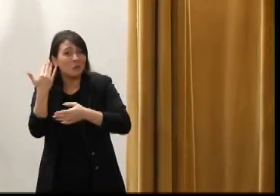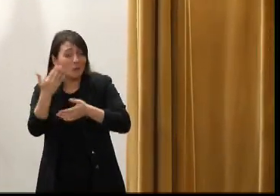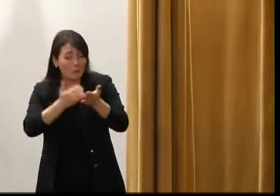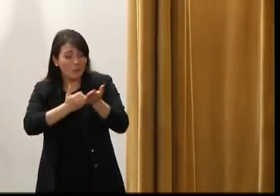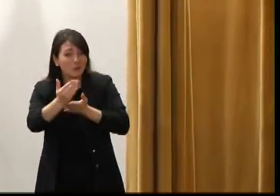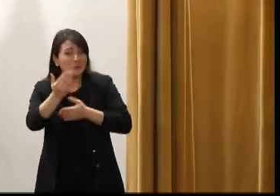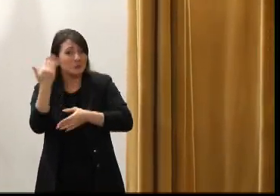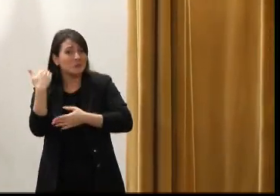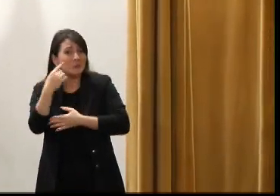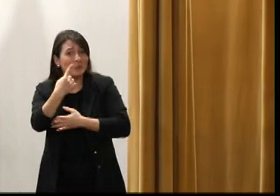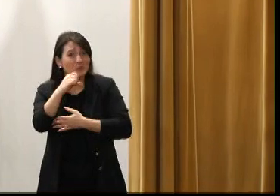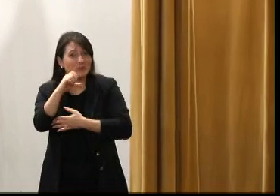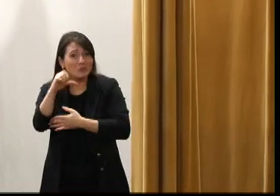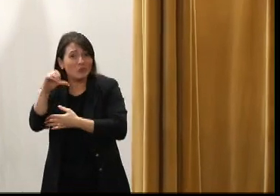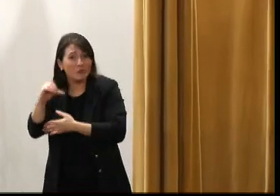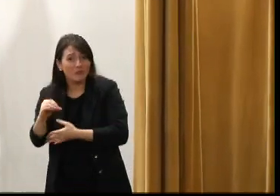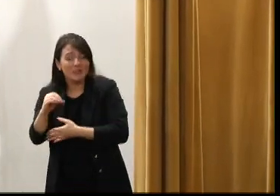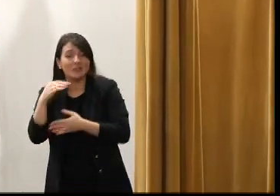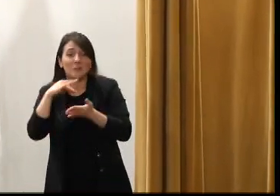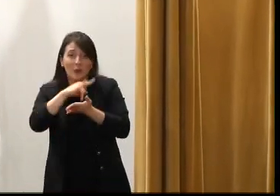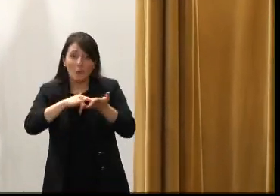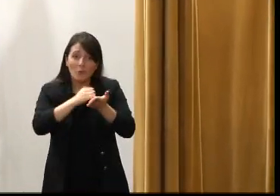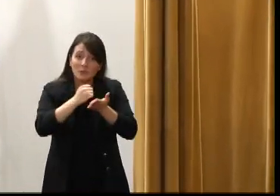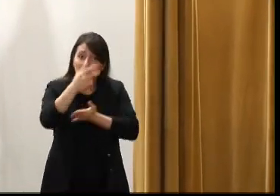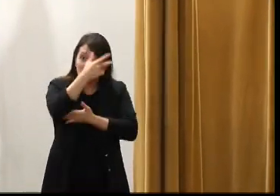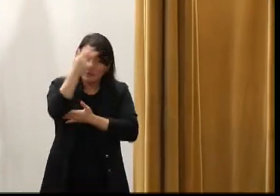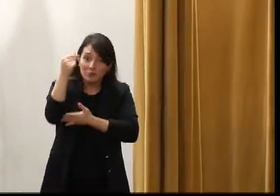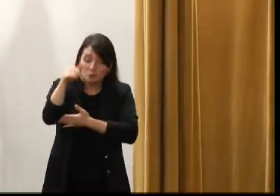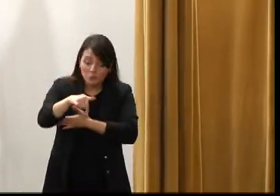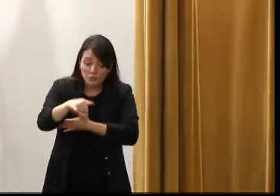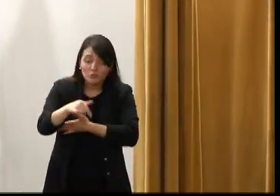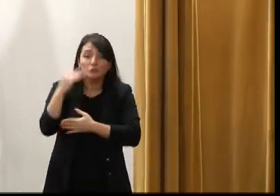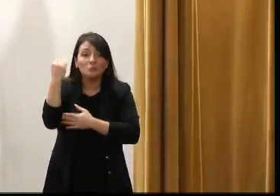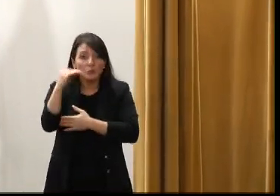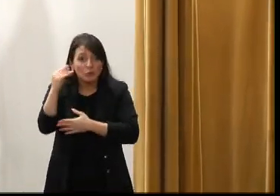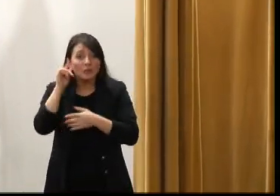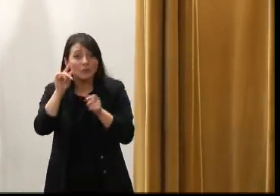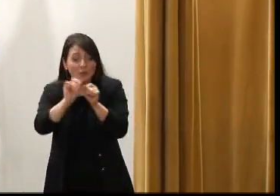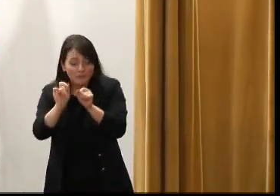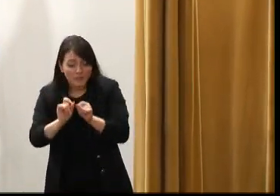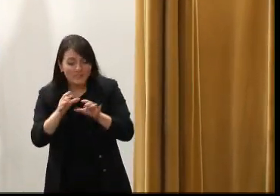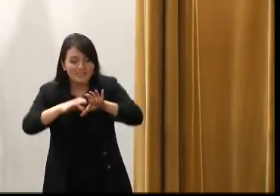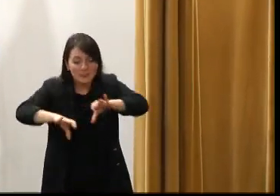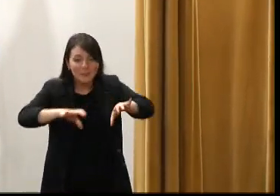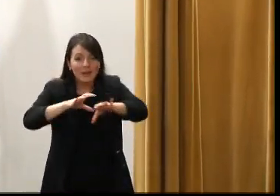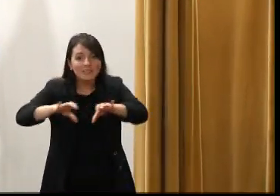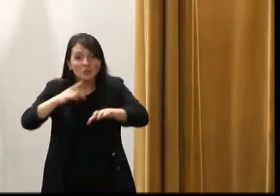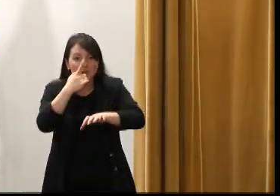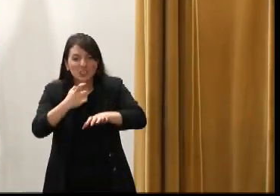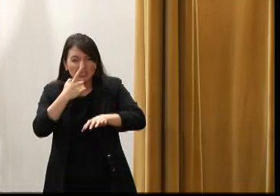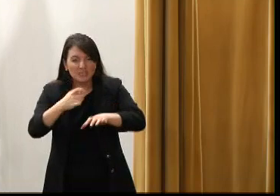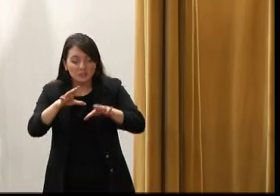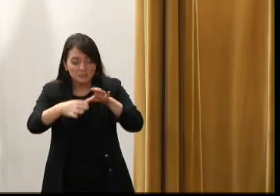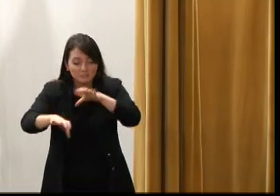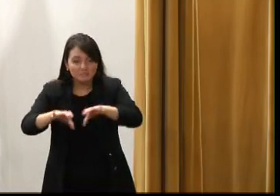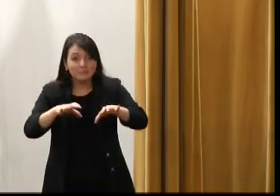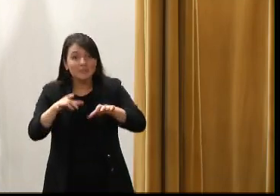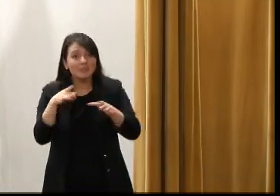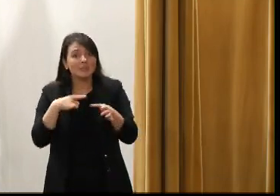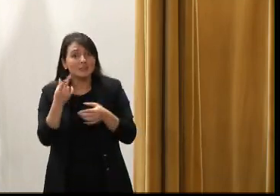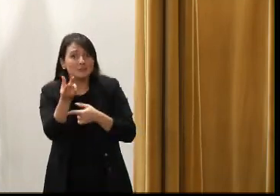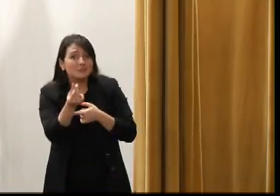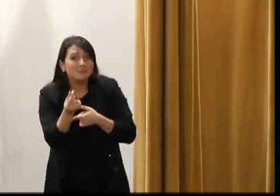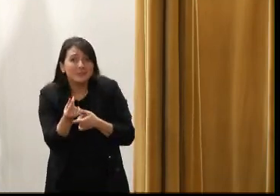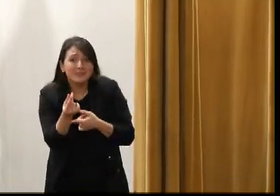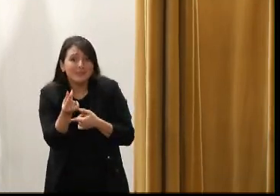muita dificuldade, mas são contratados pela Prefeitura de Porto Alegre para executar a triagem dos resíduos, eles têm um repasse muito